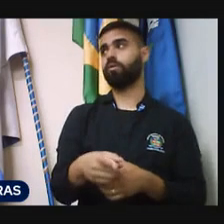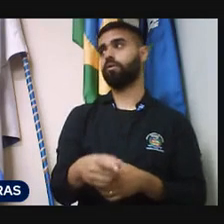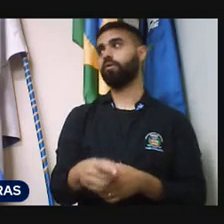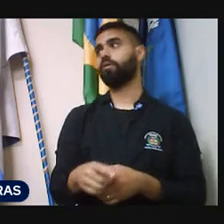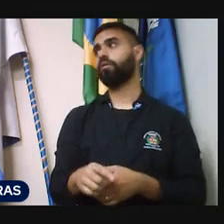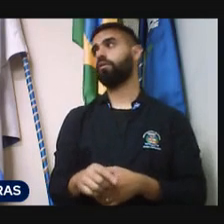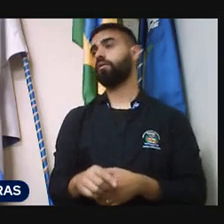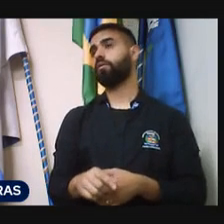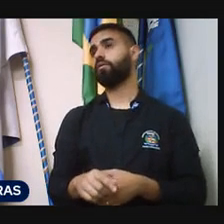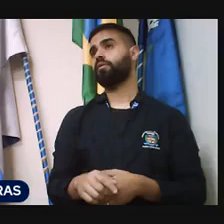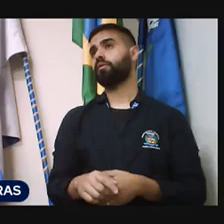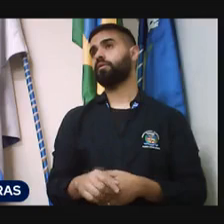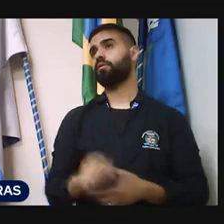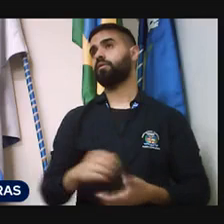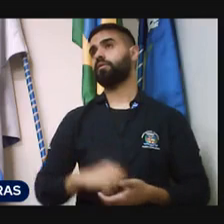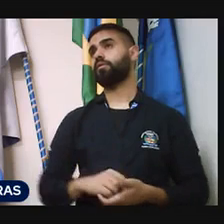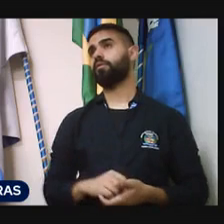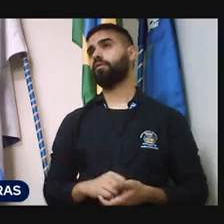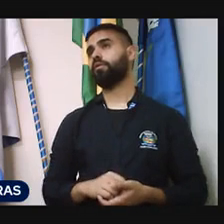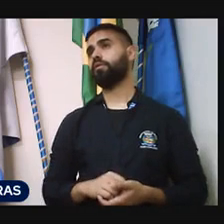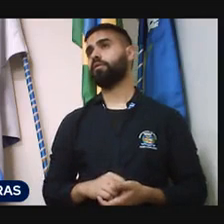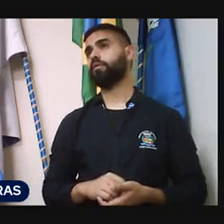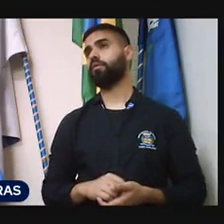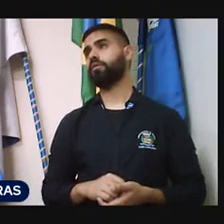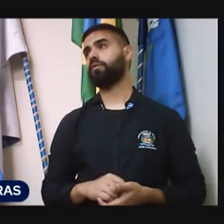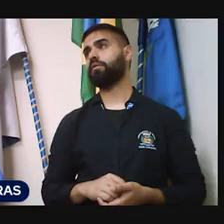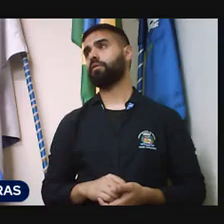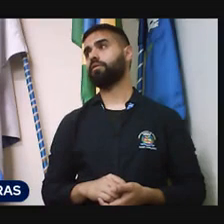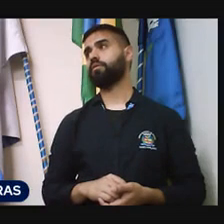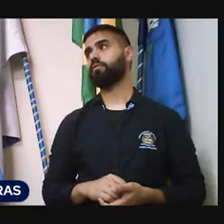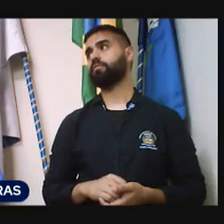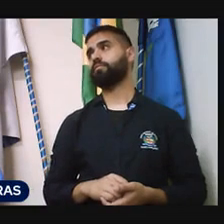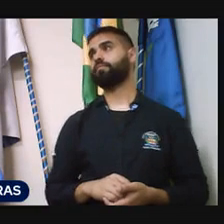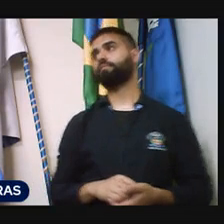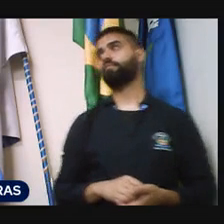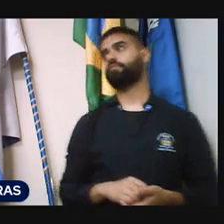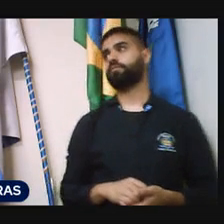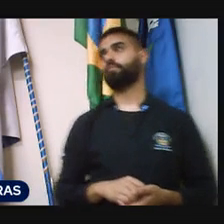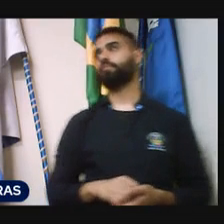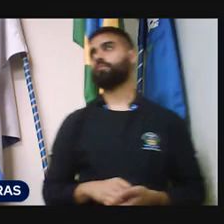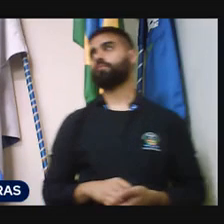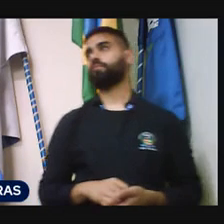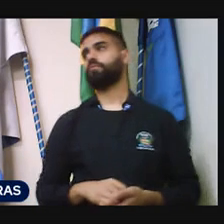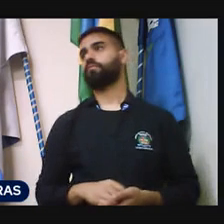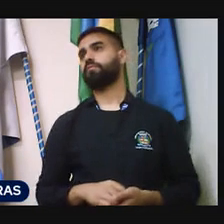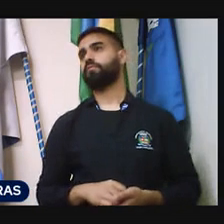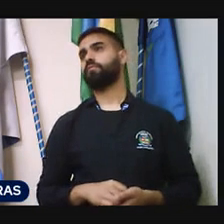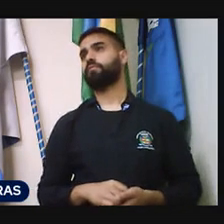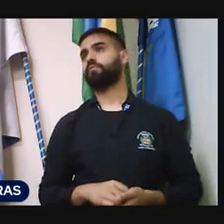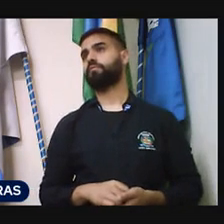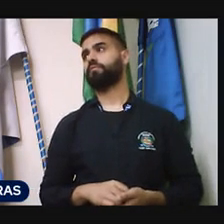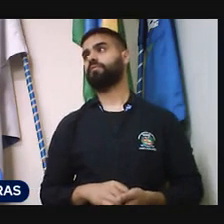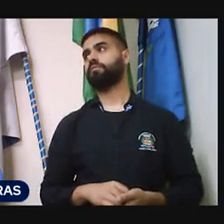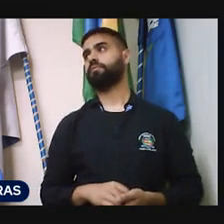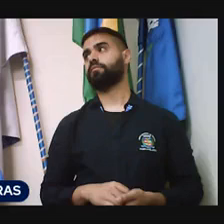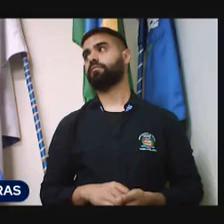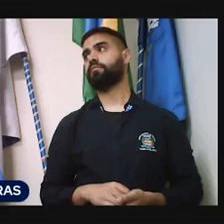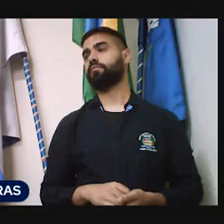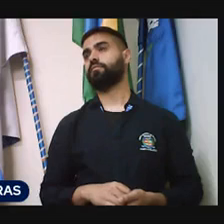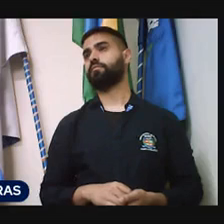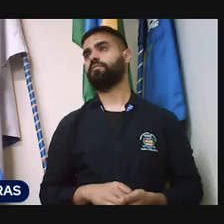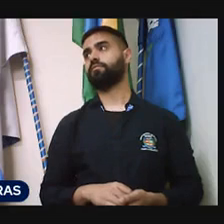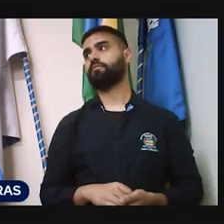mas essas parcelas foram do Pain se dopar é do PA Valença